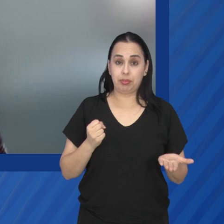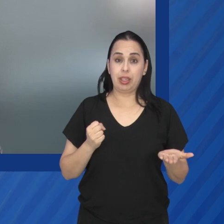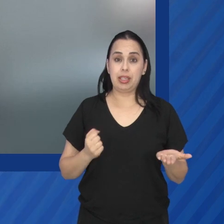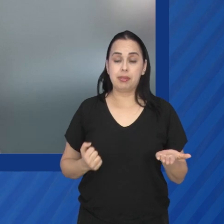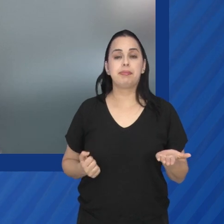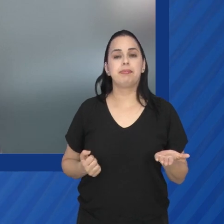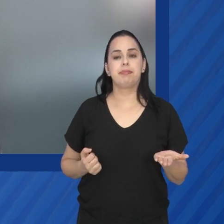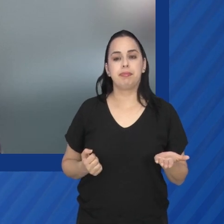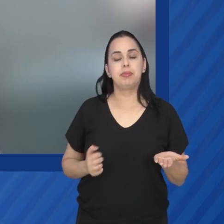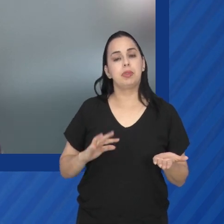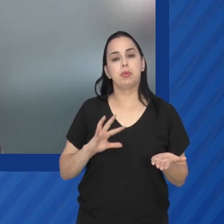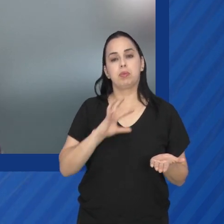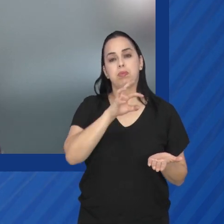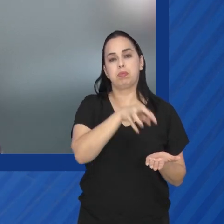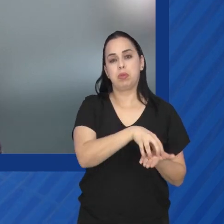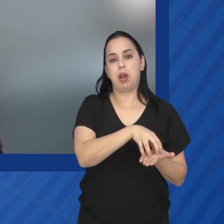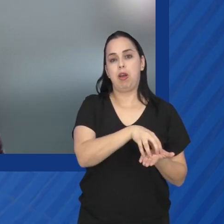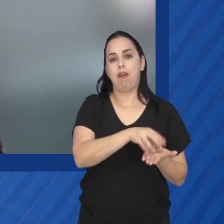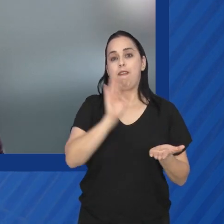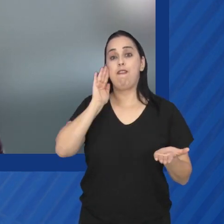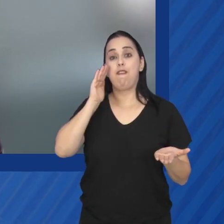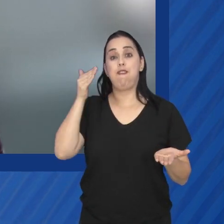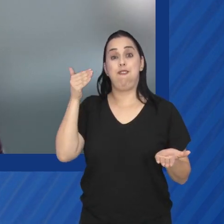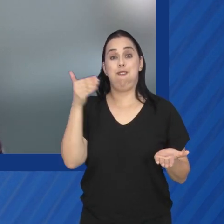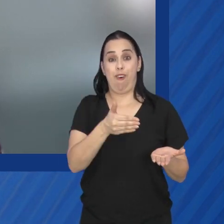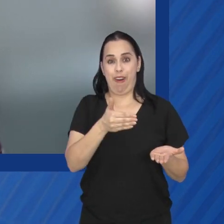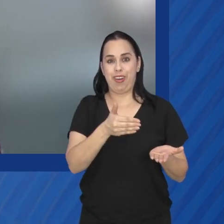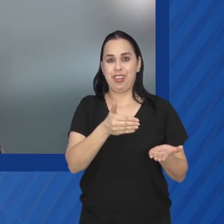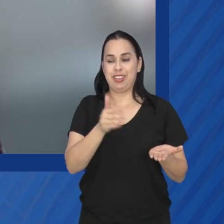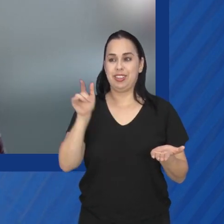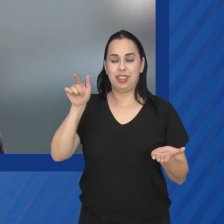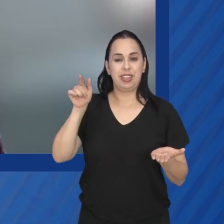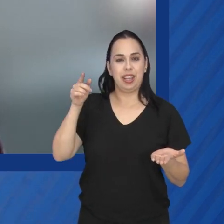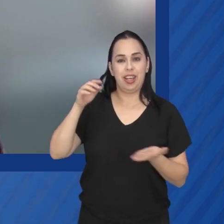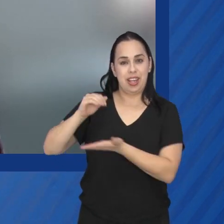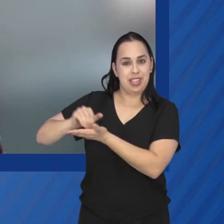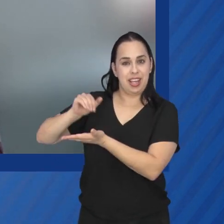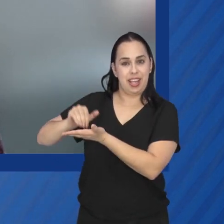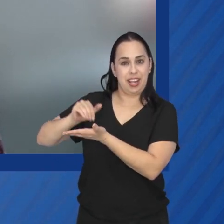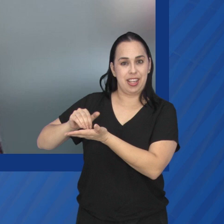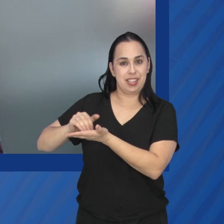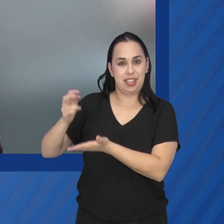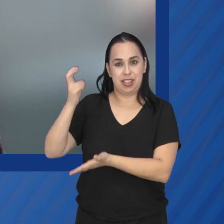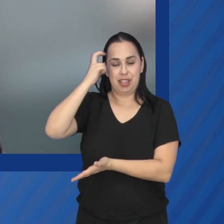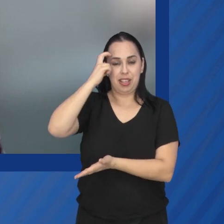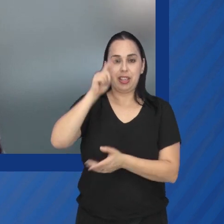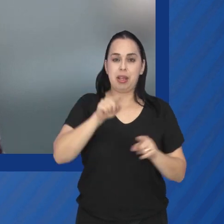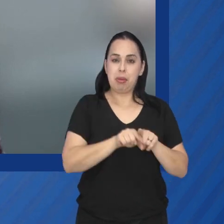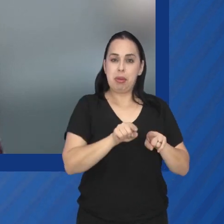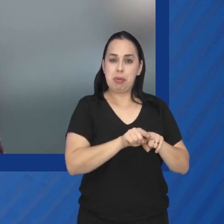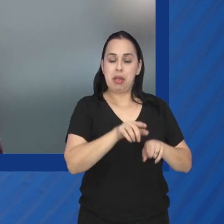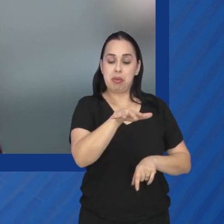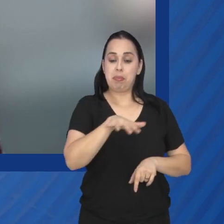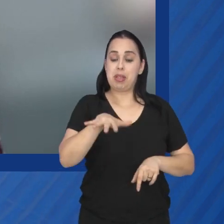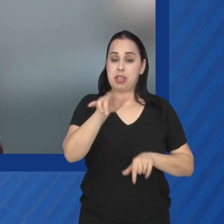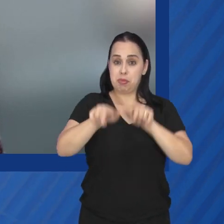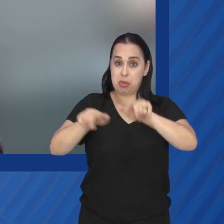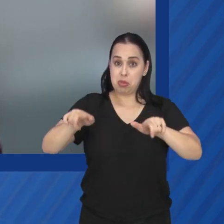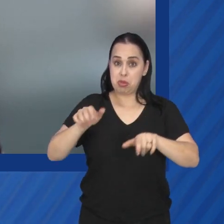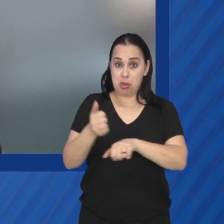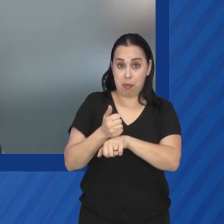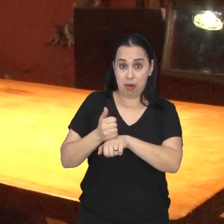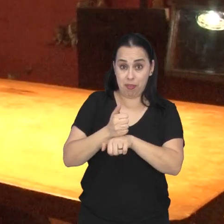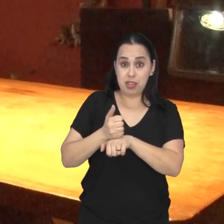do Folclore, ele passa a ser um ponto focal de ações formativas para profissionais de museus